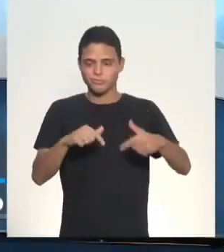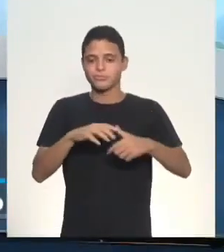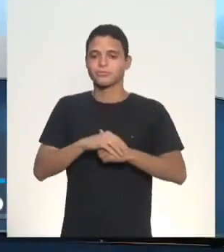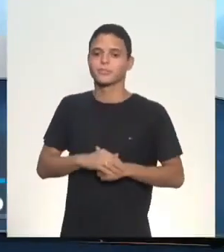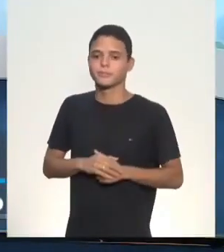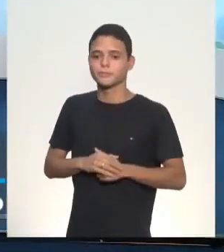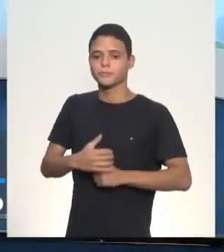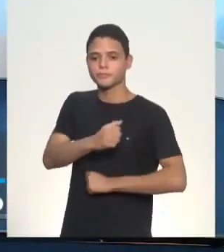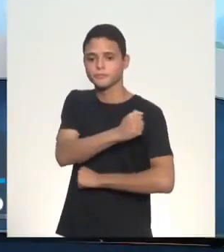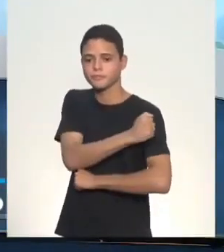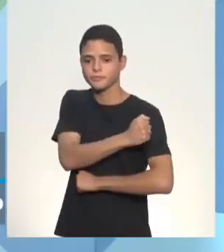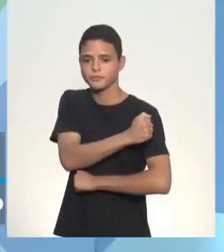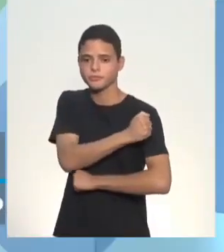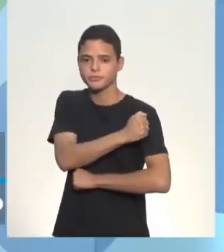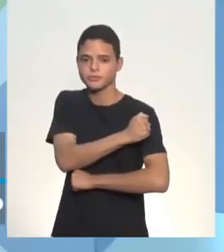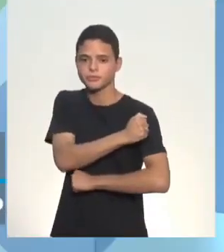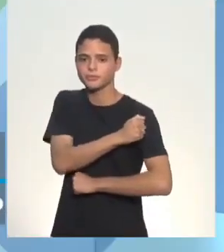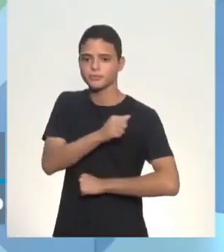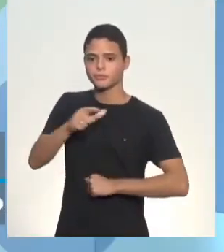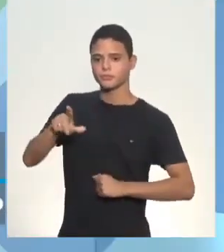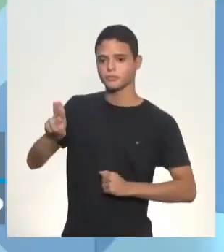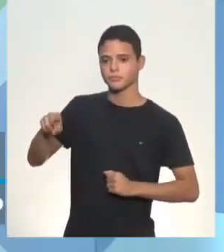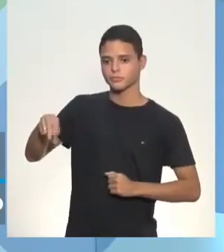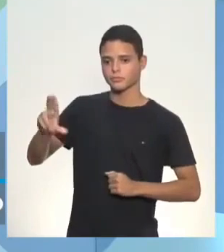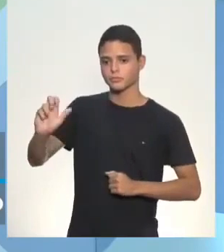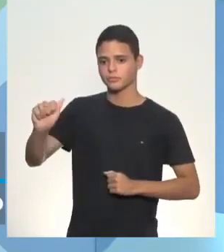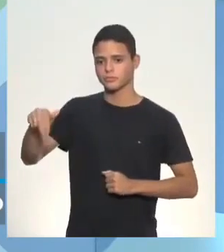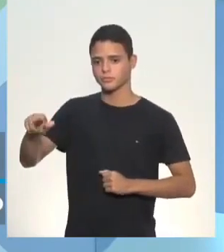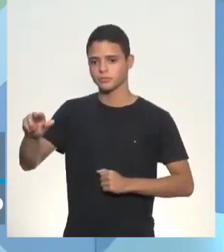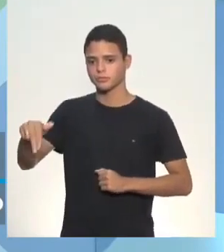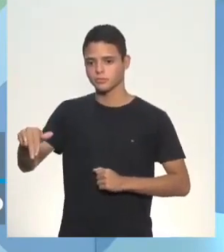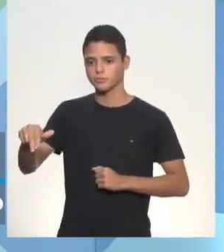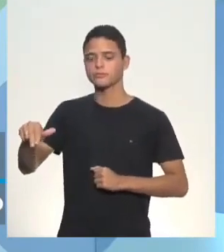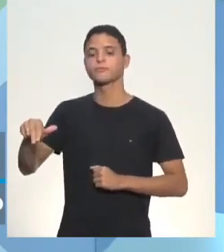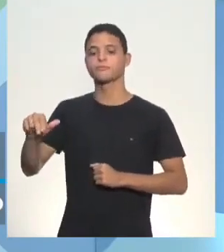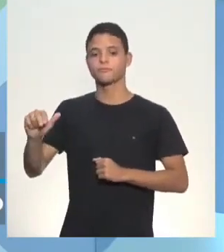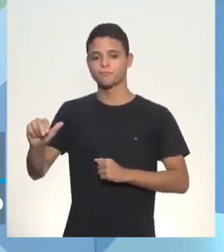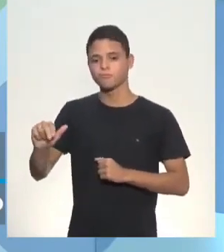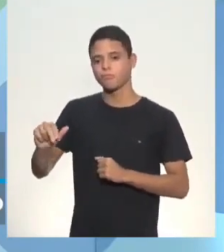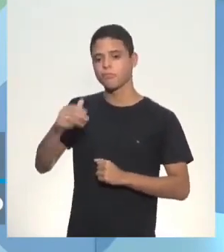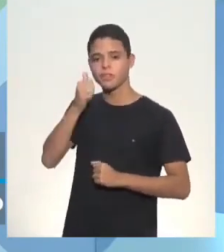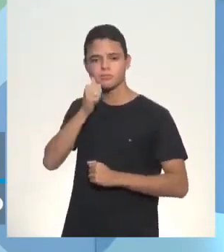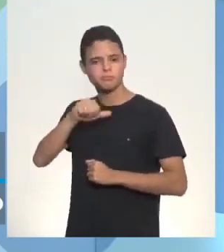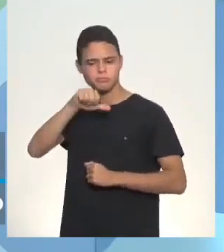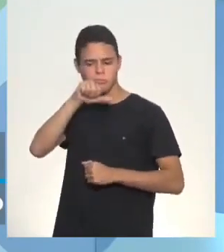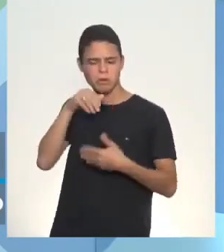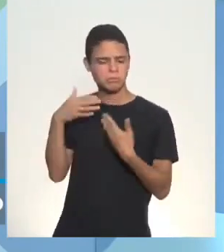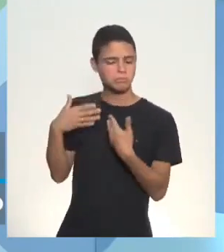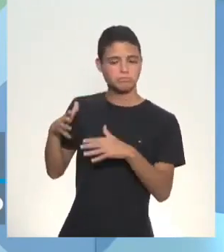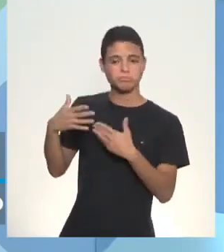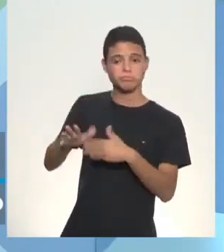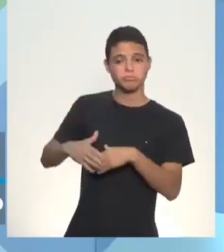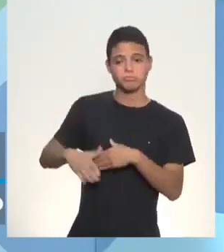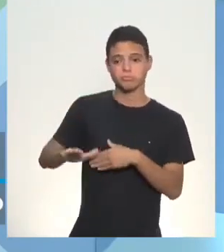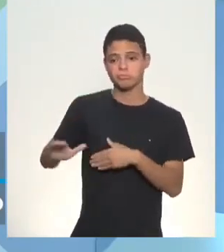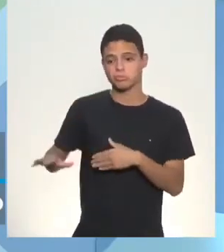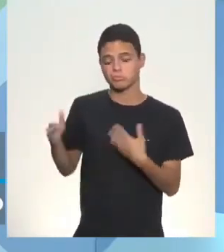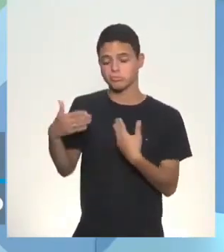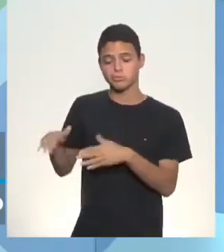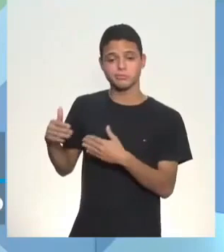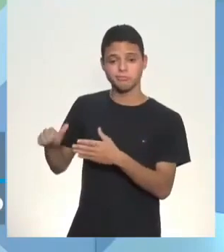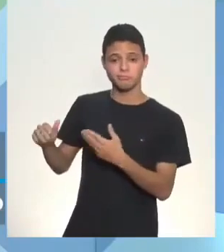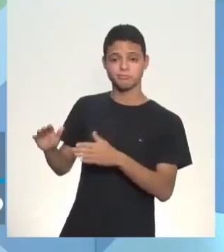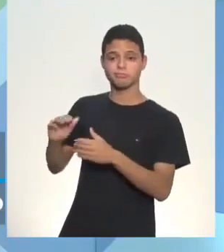A Luan Vieira, acho que é isso. A mãe nem dá atenção para o filho dela, né? O menino levado, é o que diz